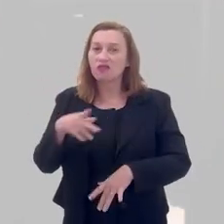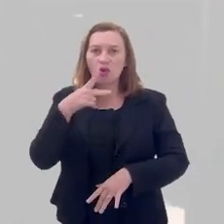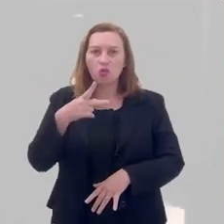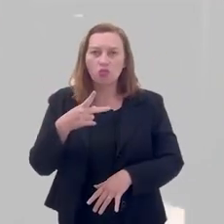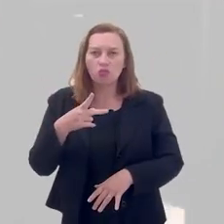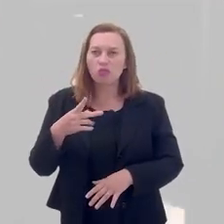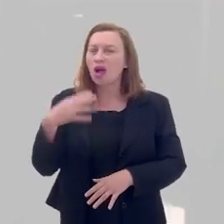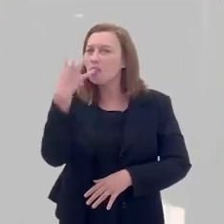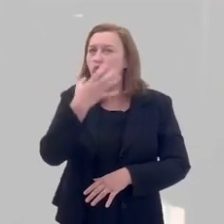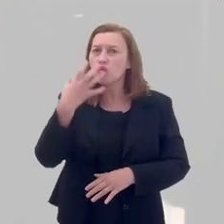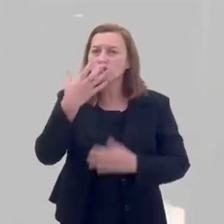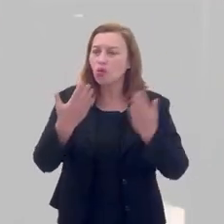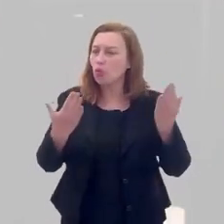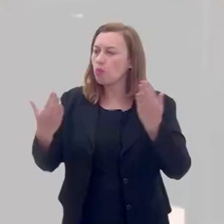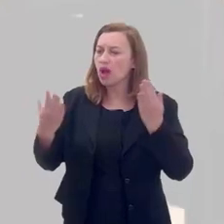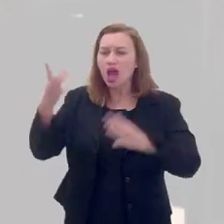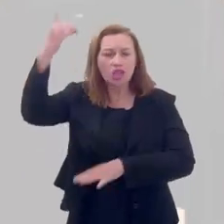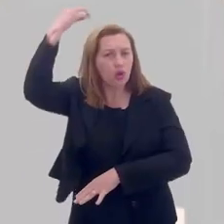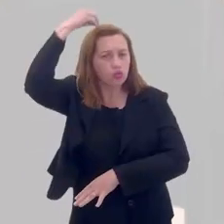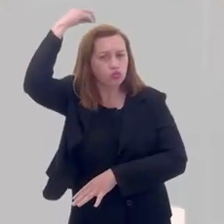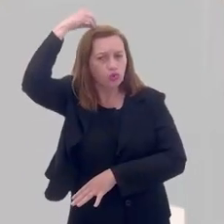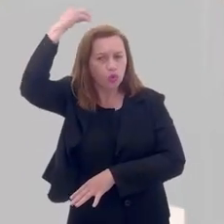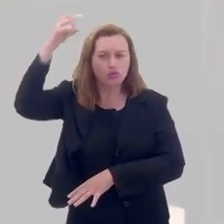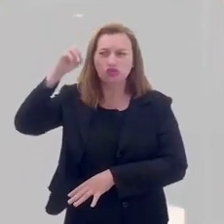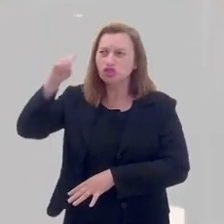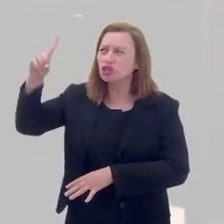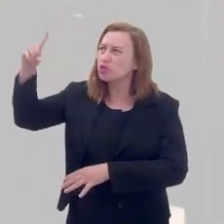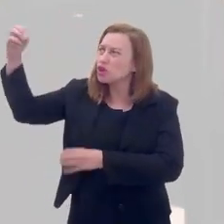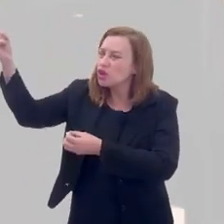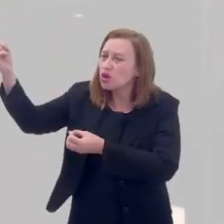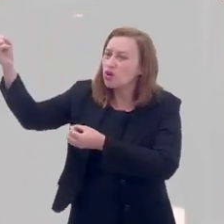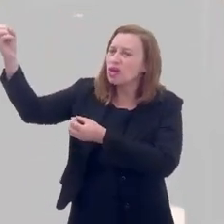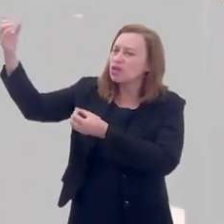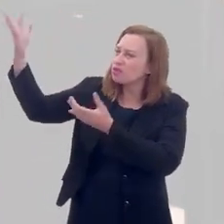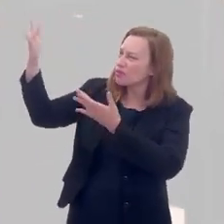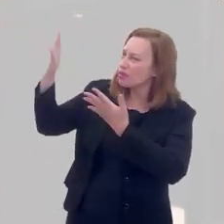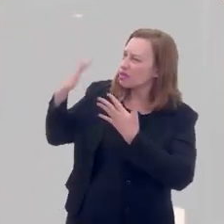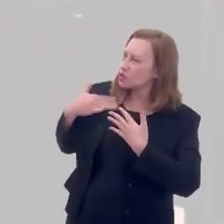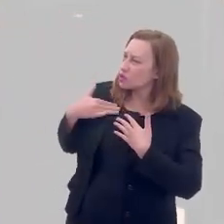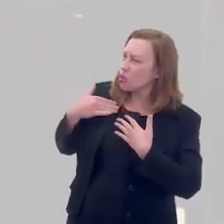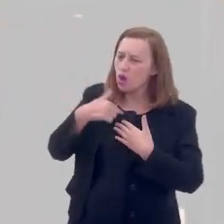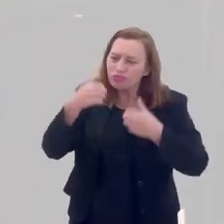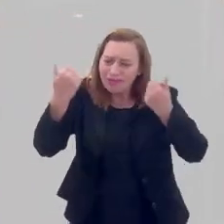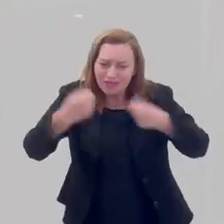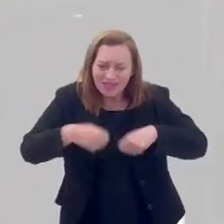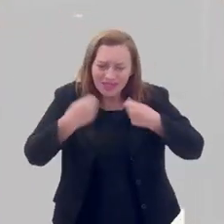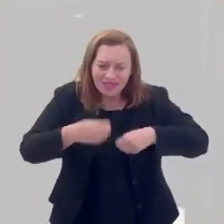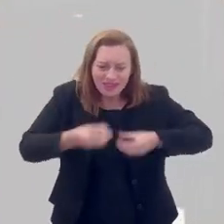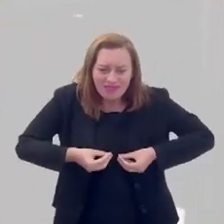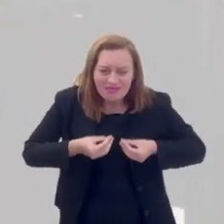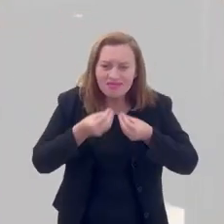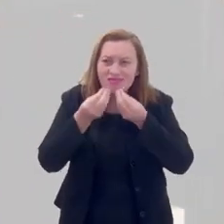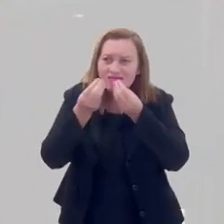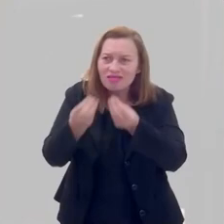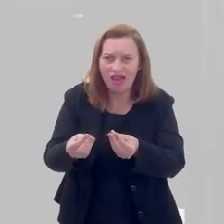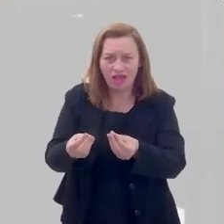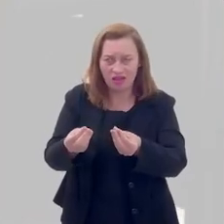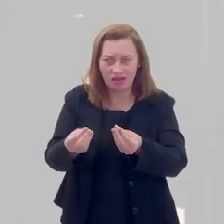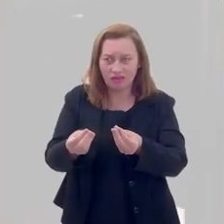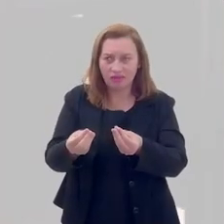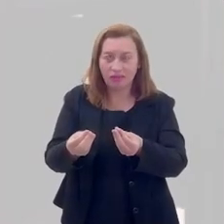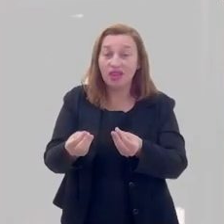é como um dom de Deus eu recebo de Deus então eu tenho a necessidade de entregar de volta